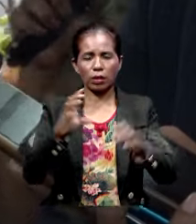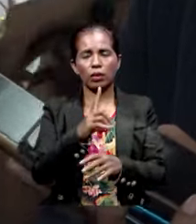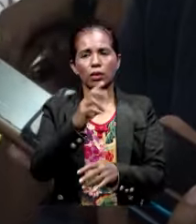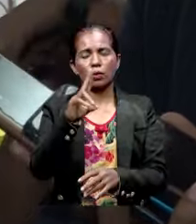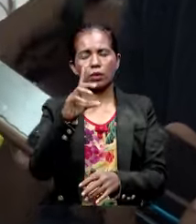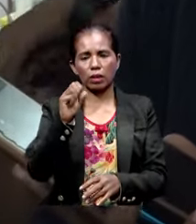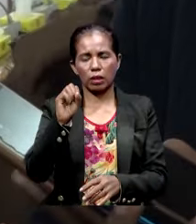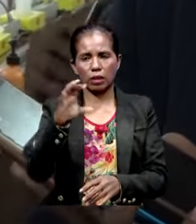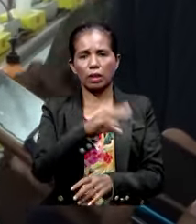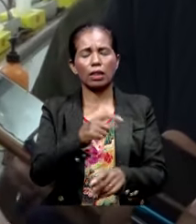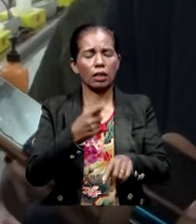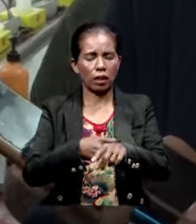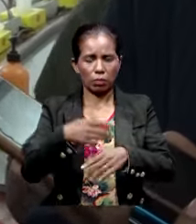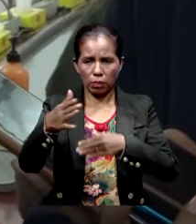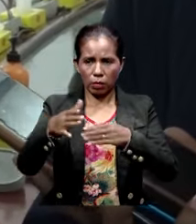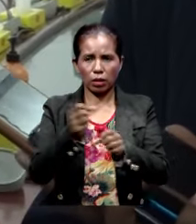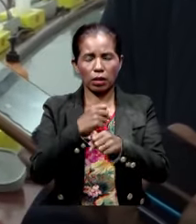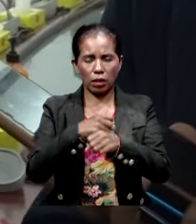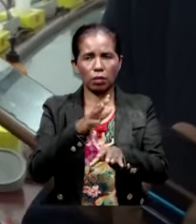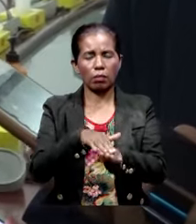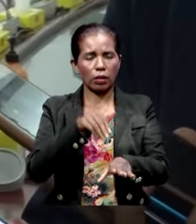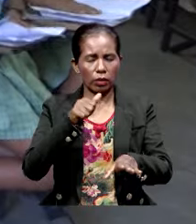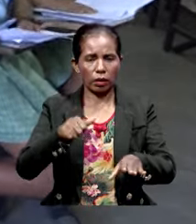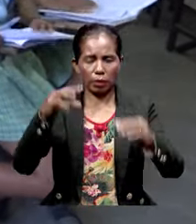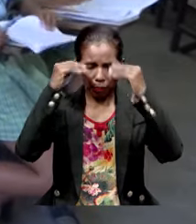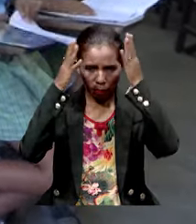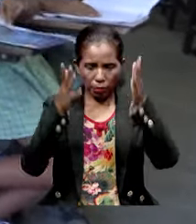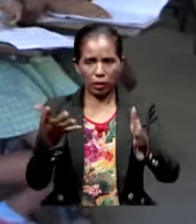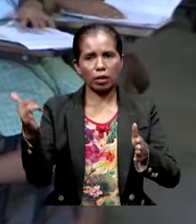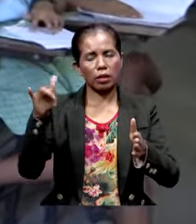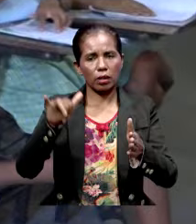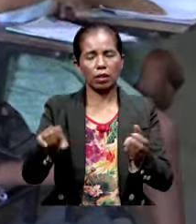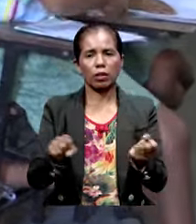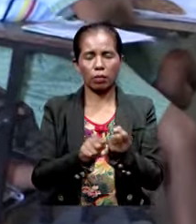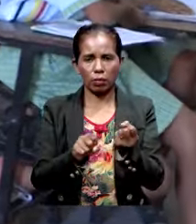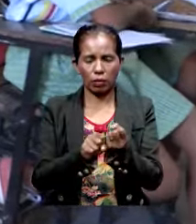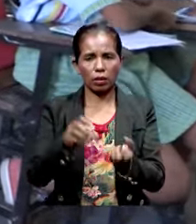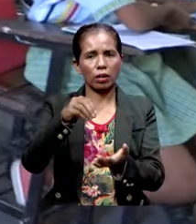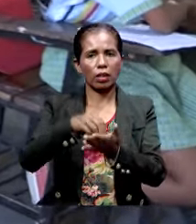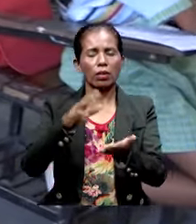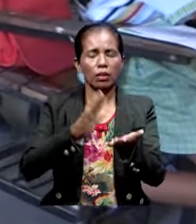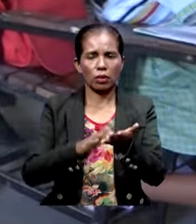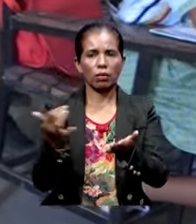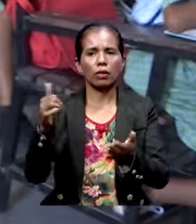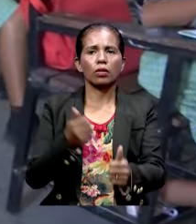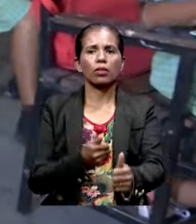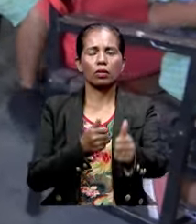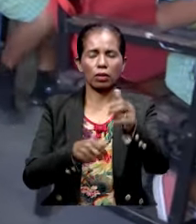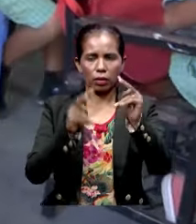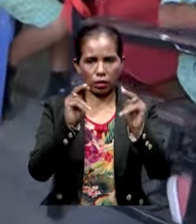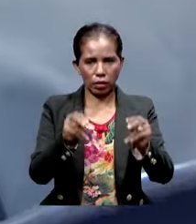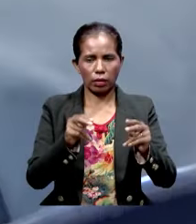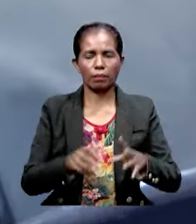Soares Ateten, e a tempo Barak se rala o recrutamento do professor suplente Sira, onde coloca a escola Sira baseada na